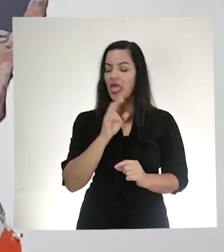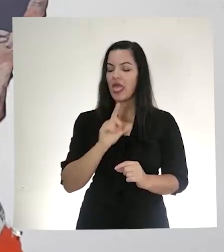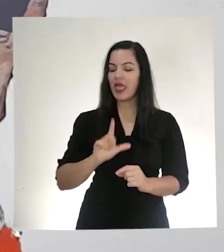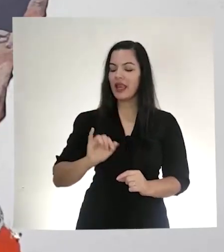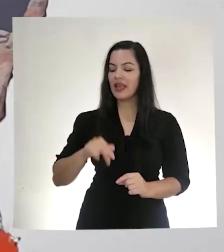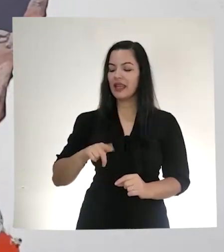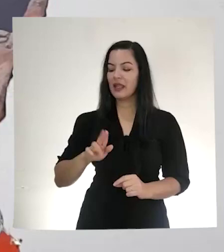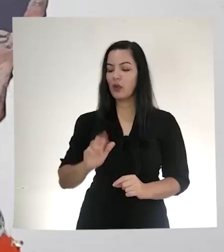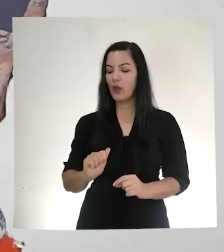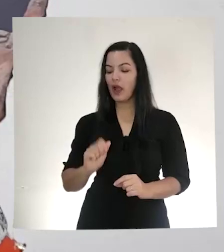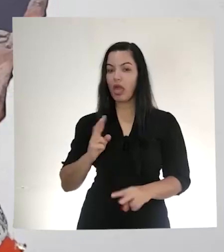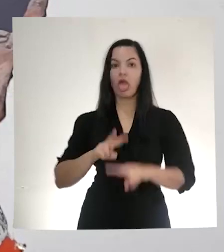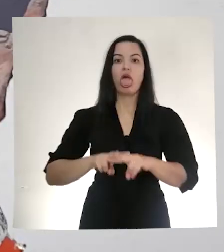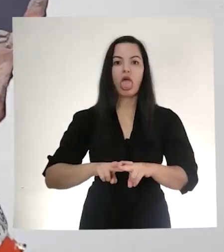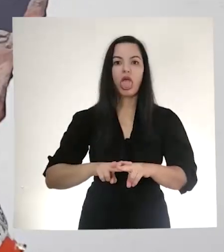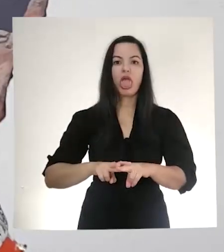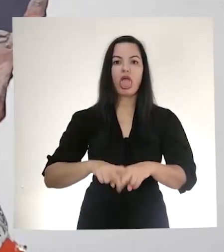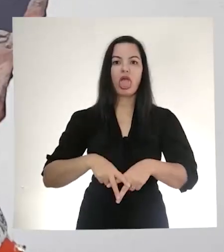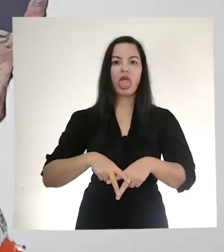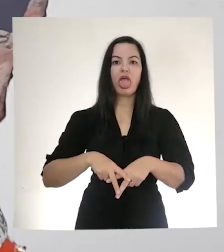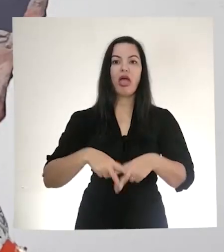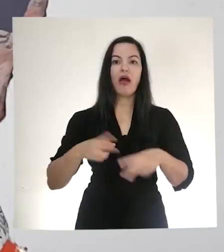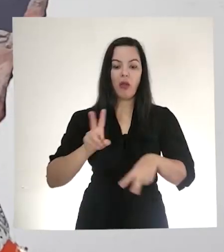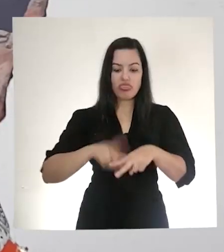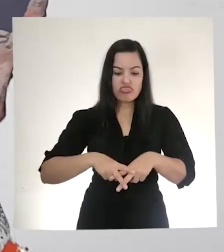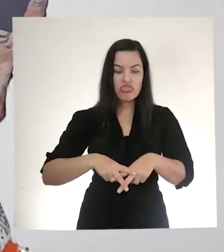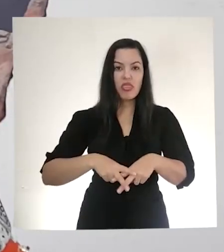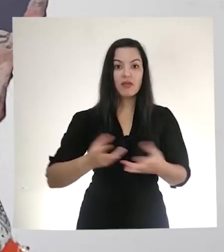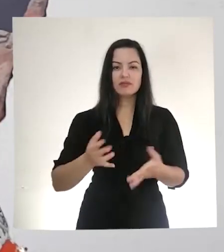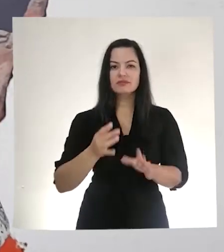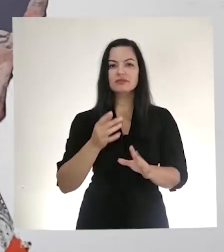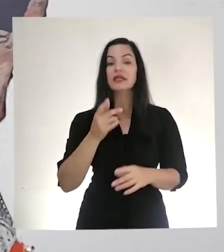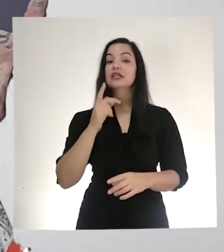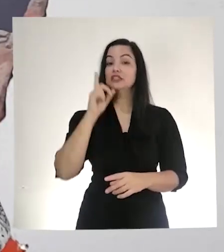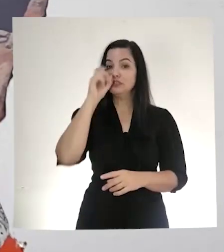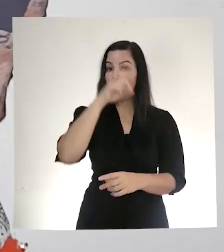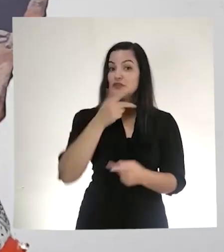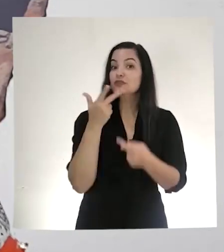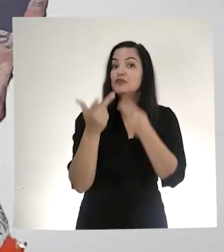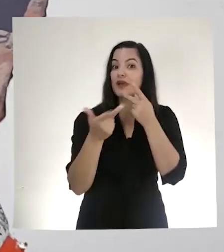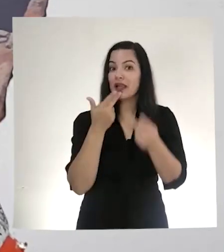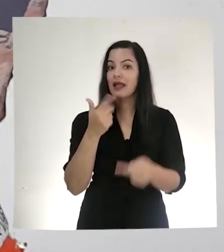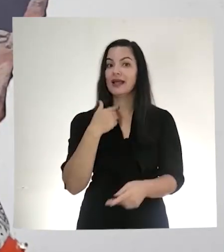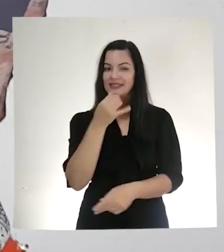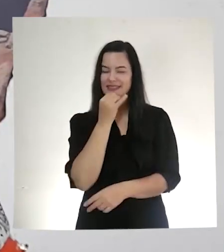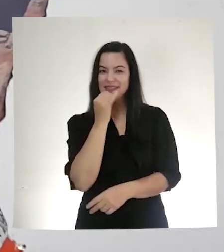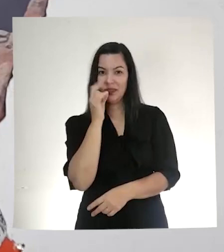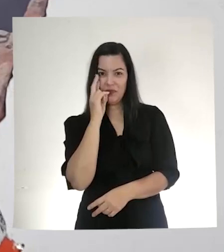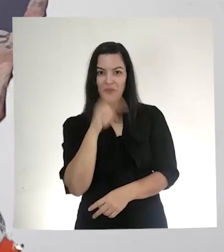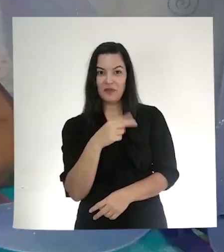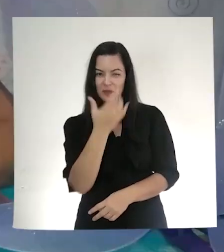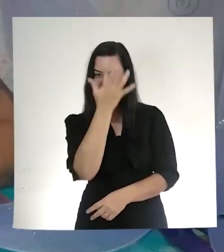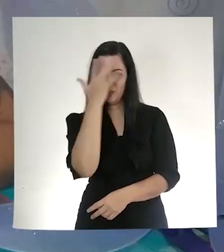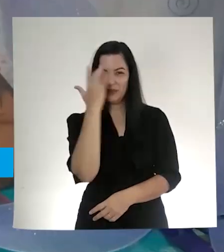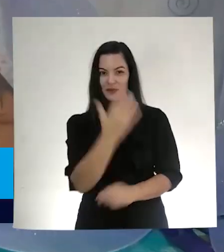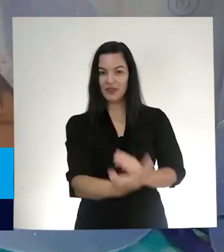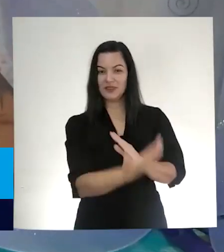enrolar tudo na hora de falar. Vamos ver um exemplo? Eu trouxe alguém para poder me ajudar. Observe